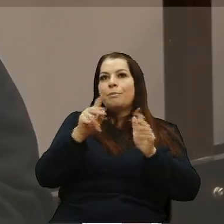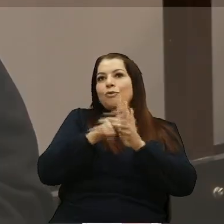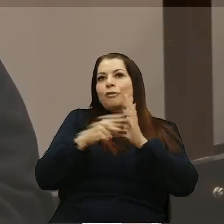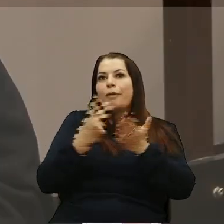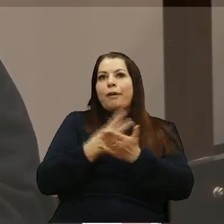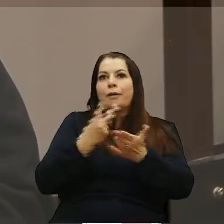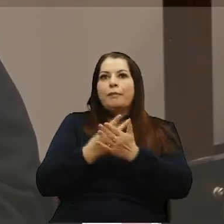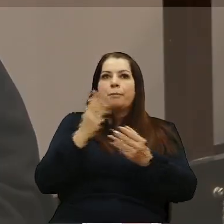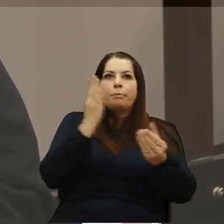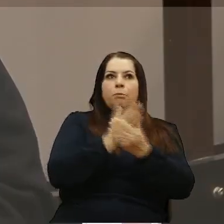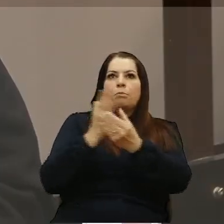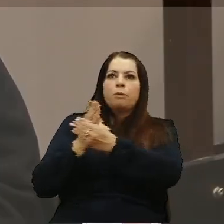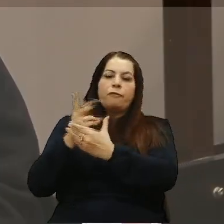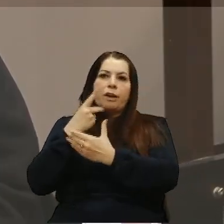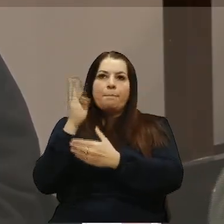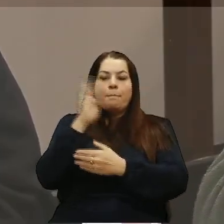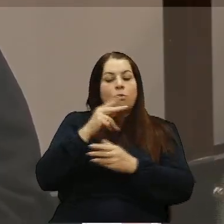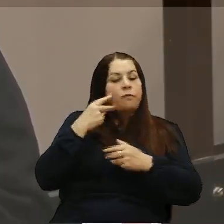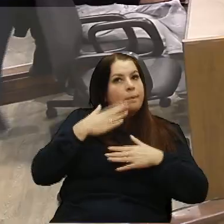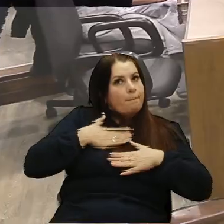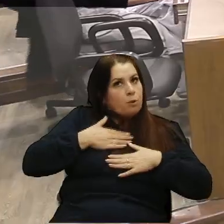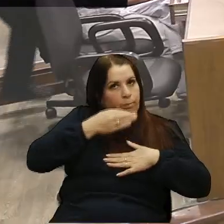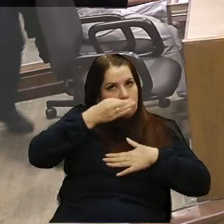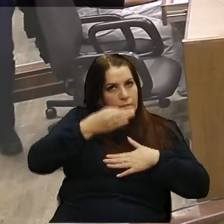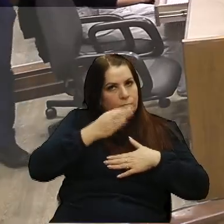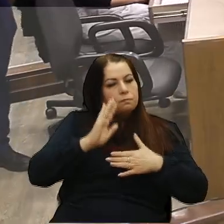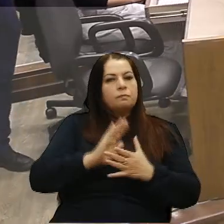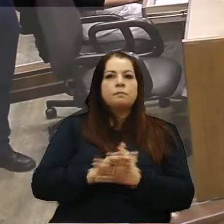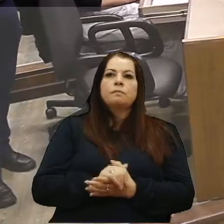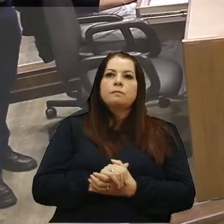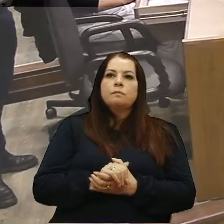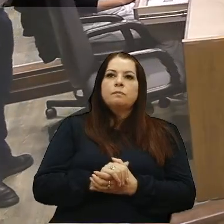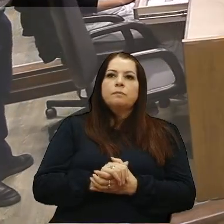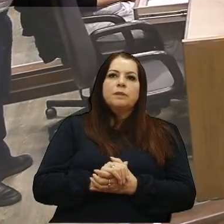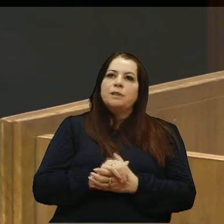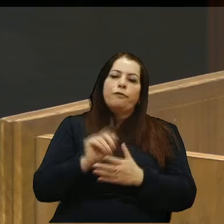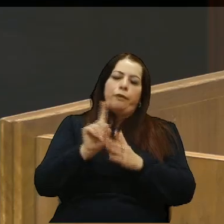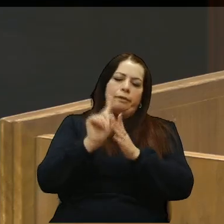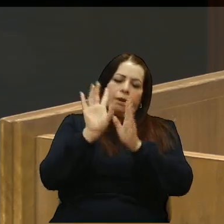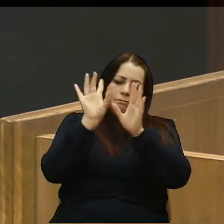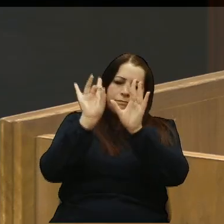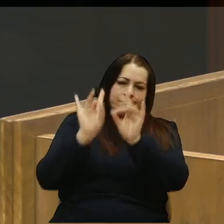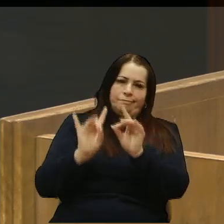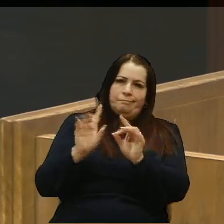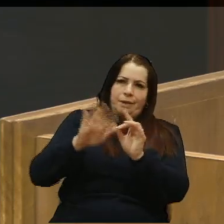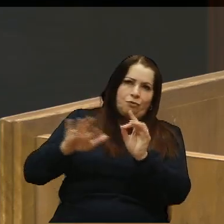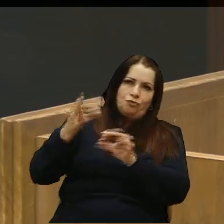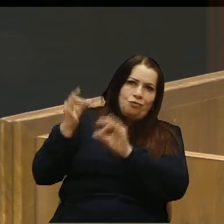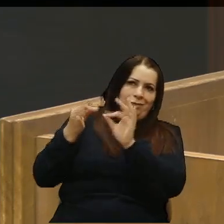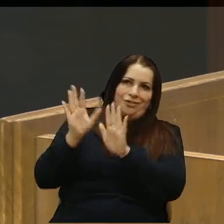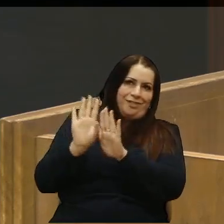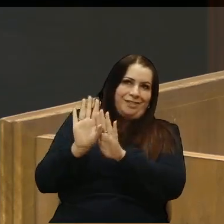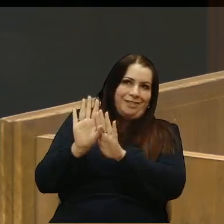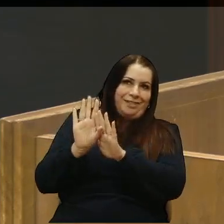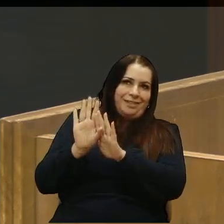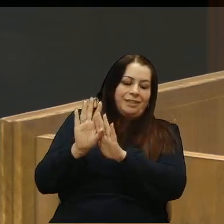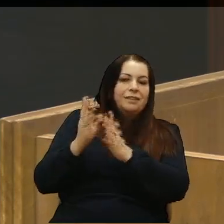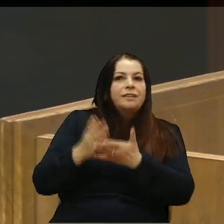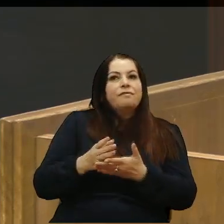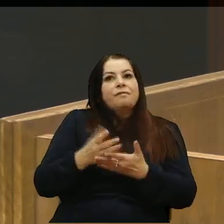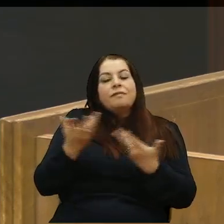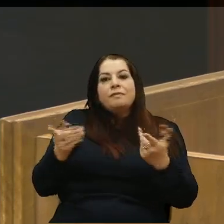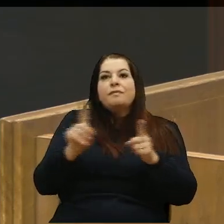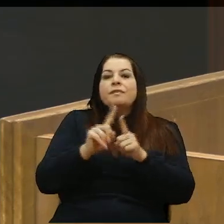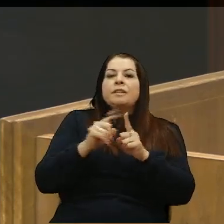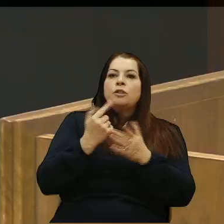vez de ficar processando gente que fala mal de vereador, na minha opinião. Bom, não vou entrar nas questões jurídicas aí, porque vai estourar para muita gente. Mas